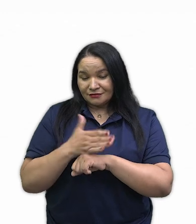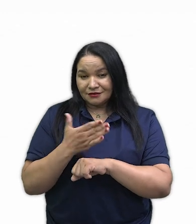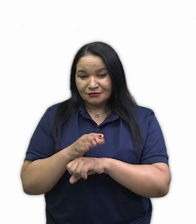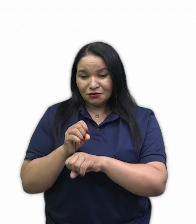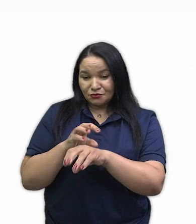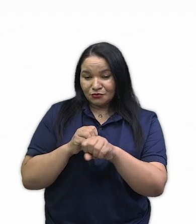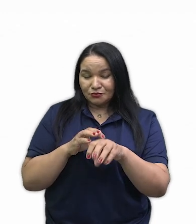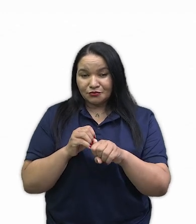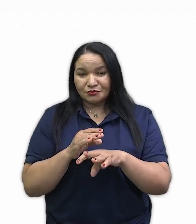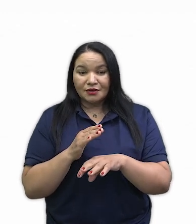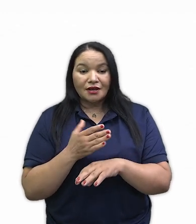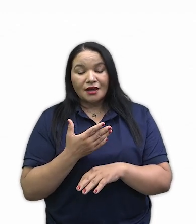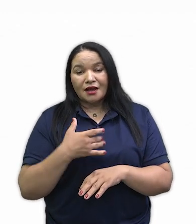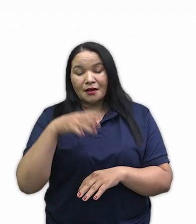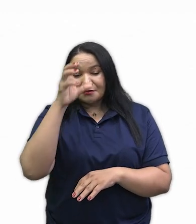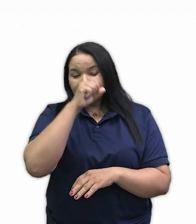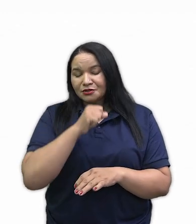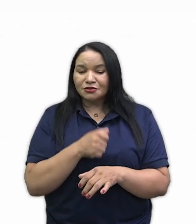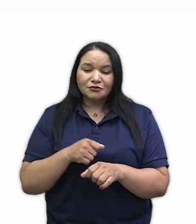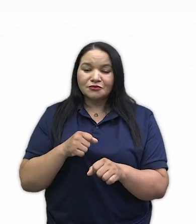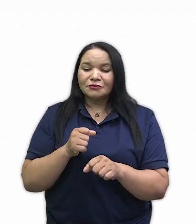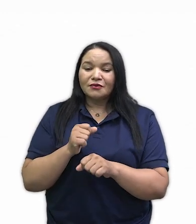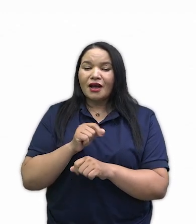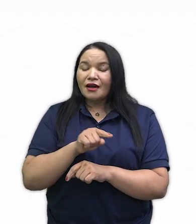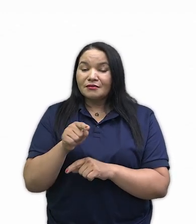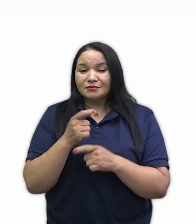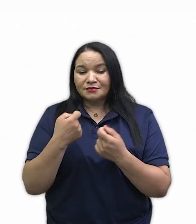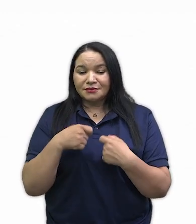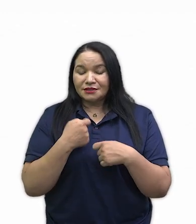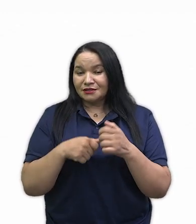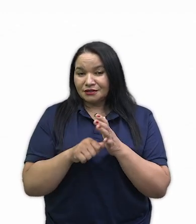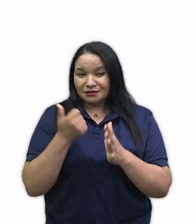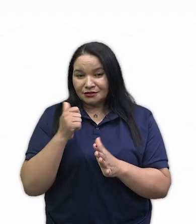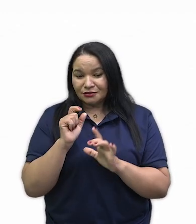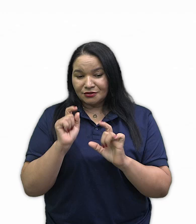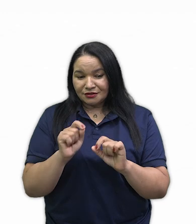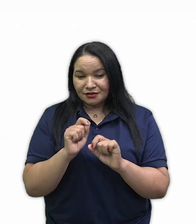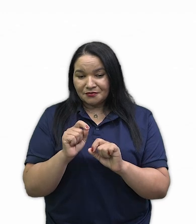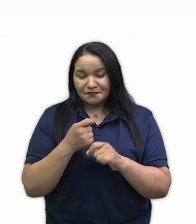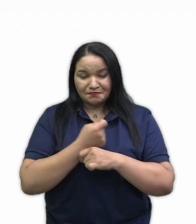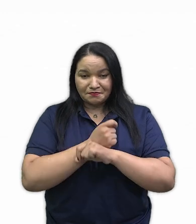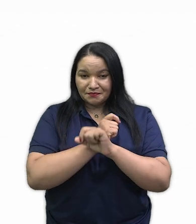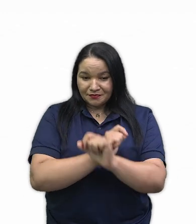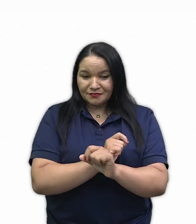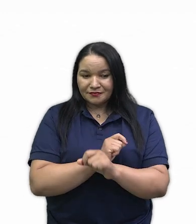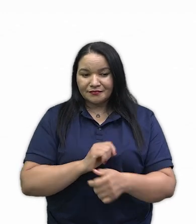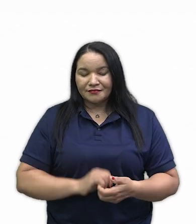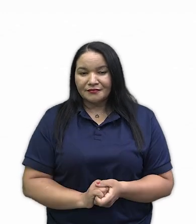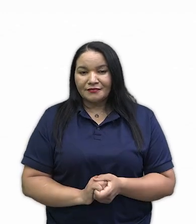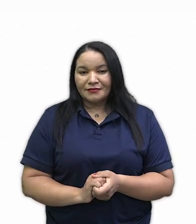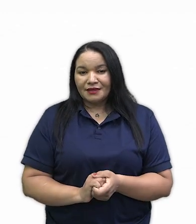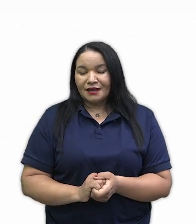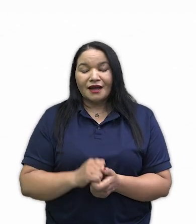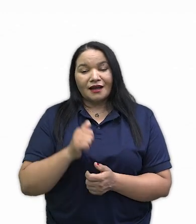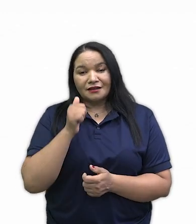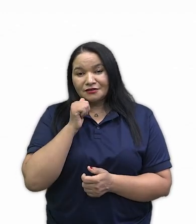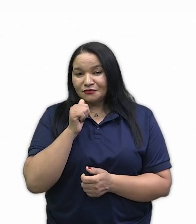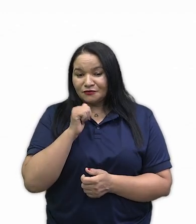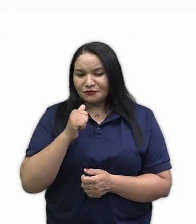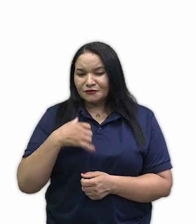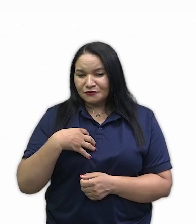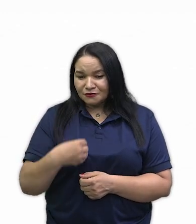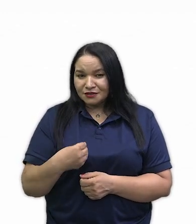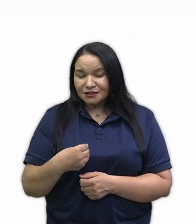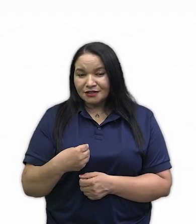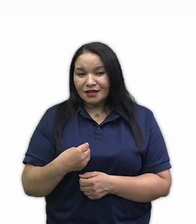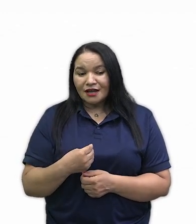vida. Antes de tudo, se proteja. Aí, magoado com o afastamento da sua filha, Frank é uma